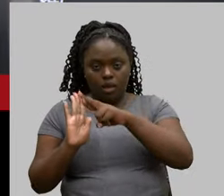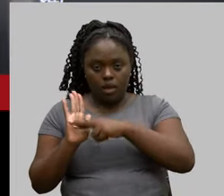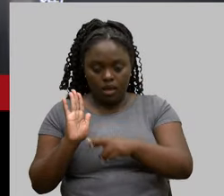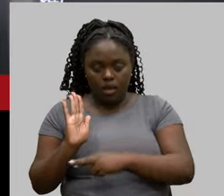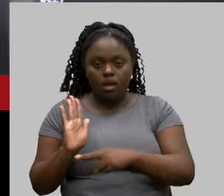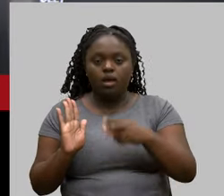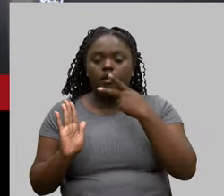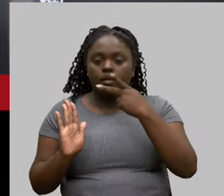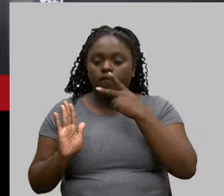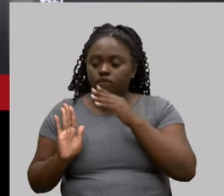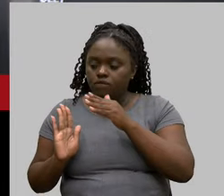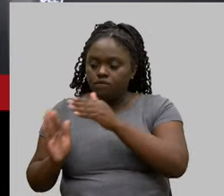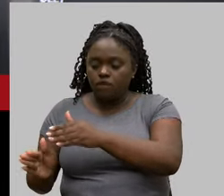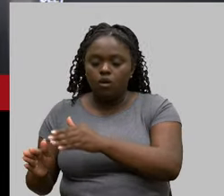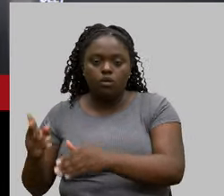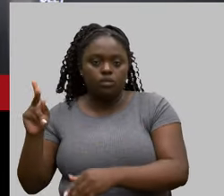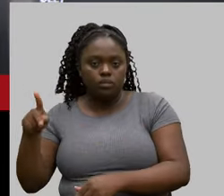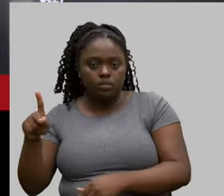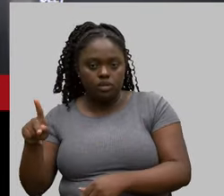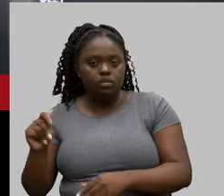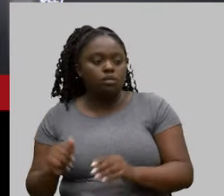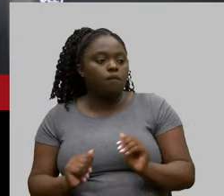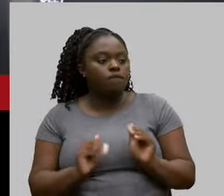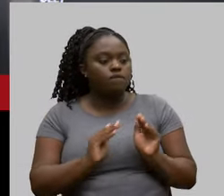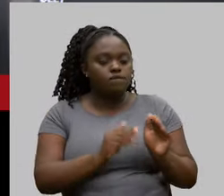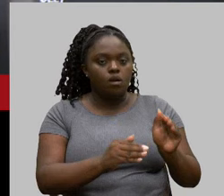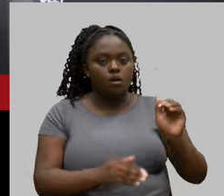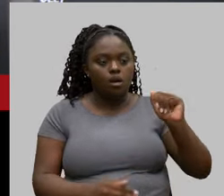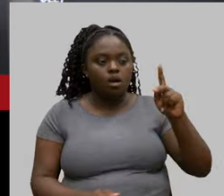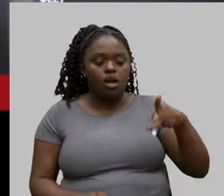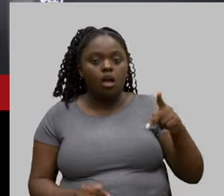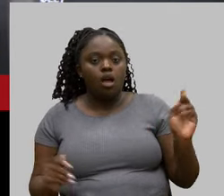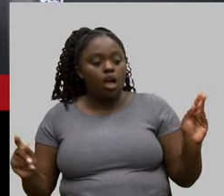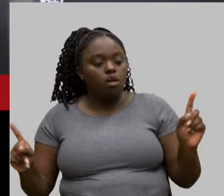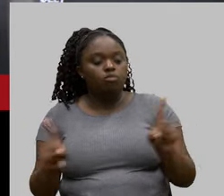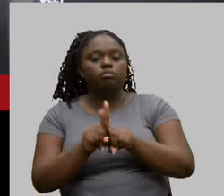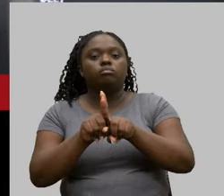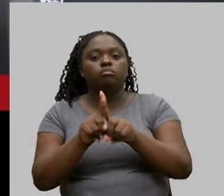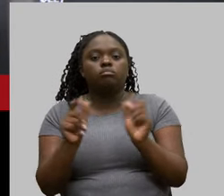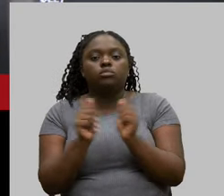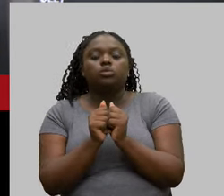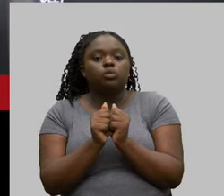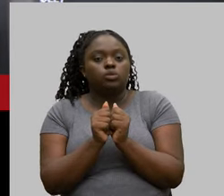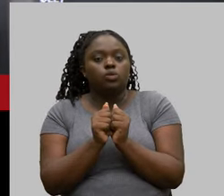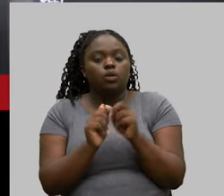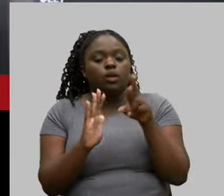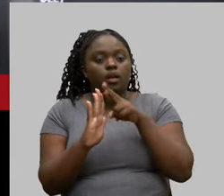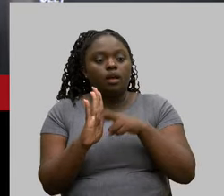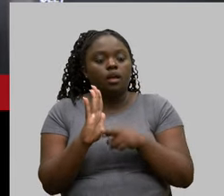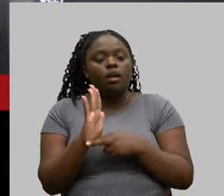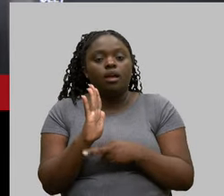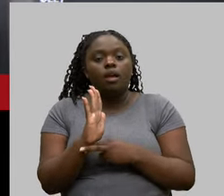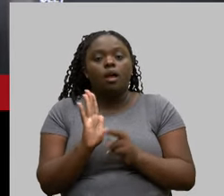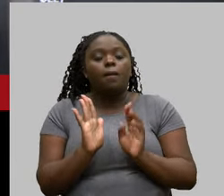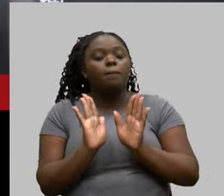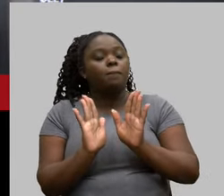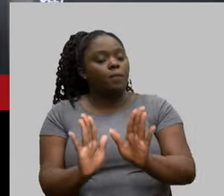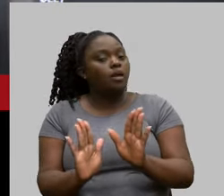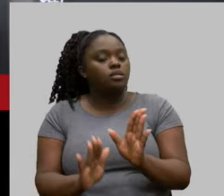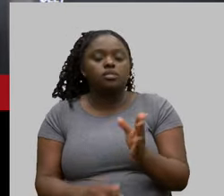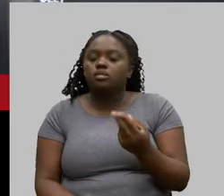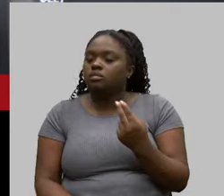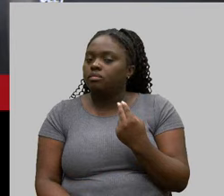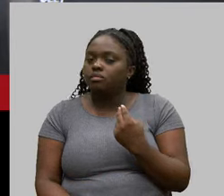pensão existe uma regra que fixa aposentadoria eu fixo as duas dentro do da regra do jogo mas ainda assim não